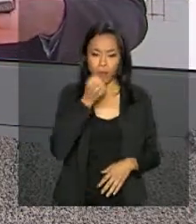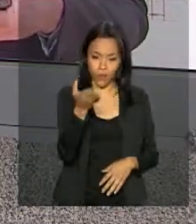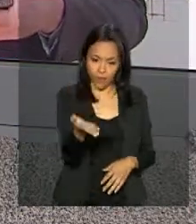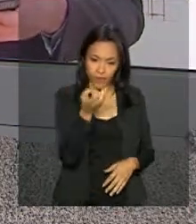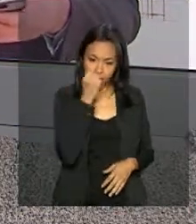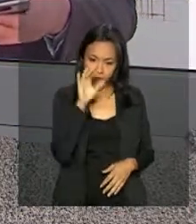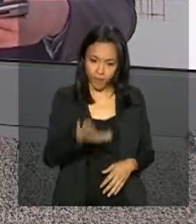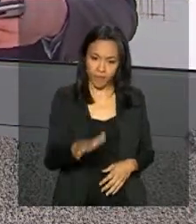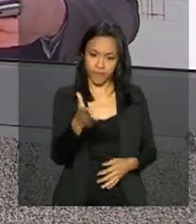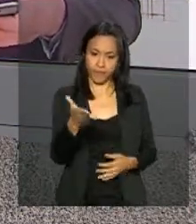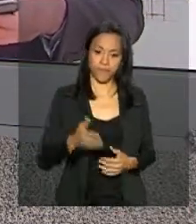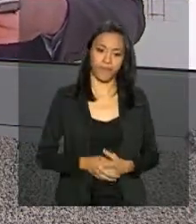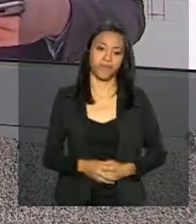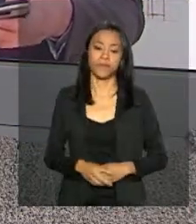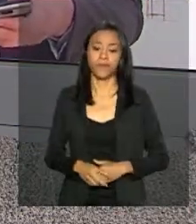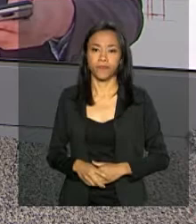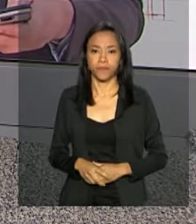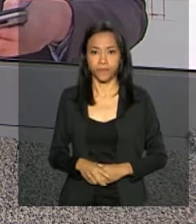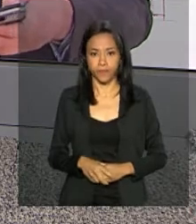você